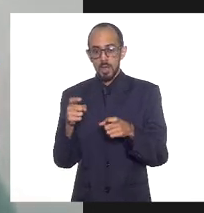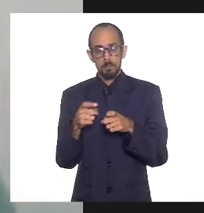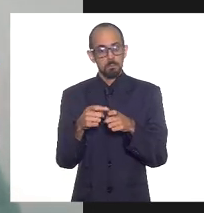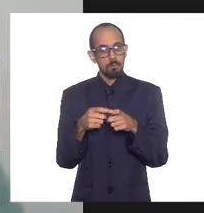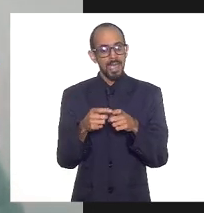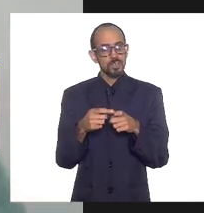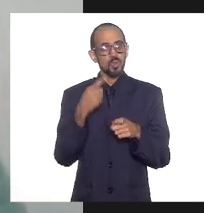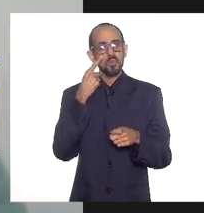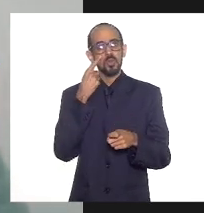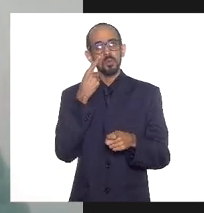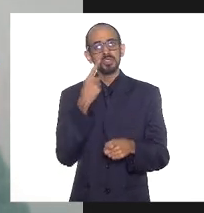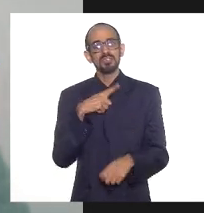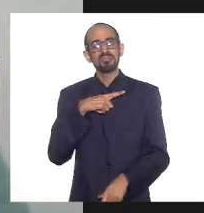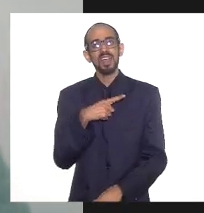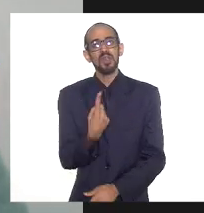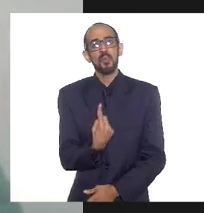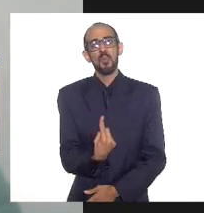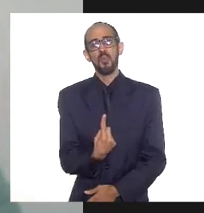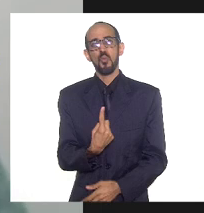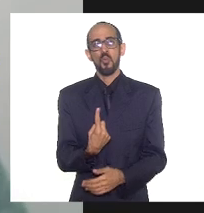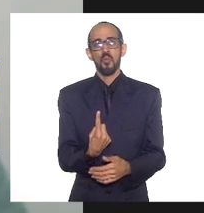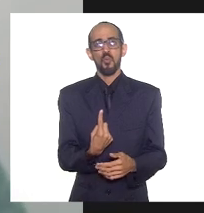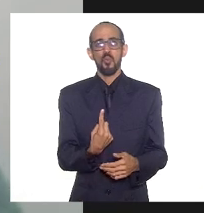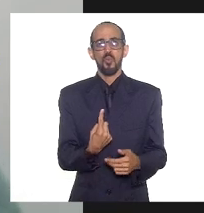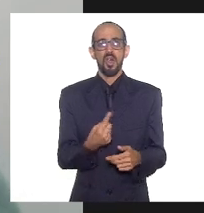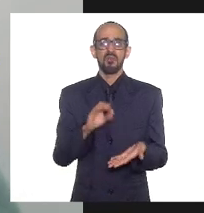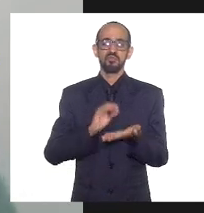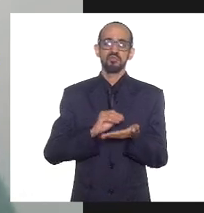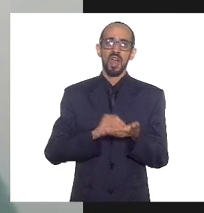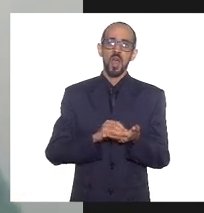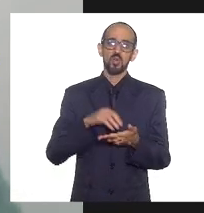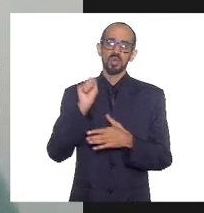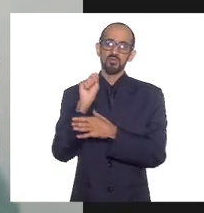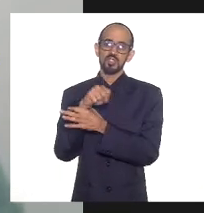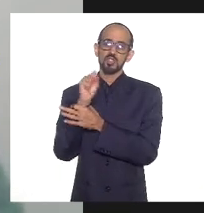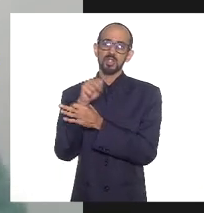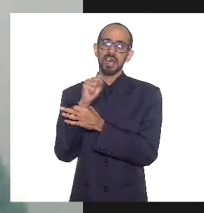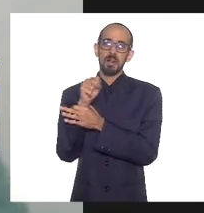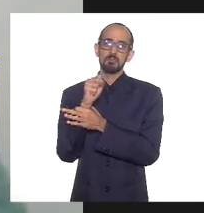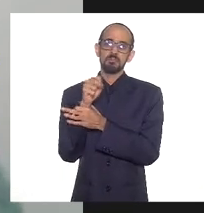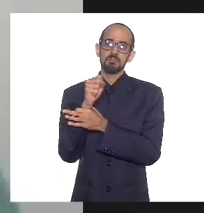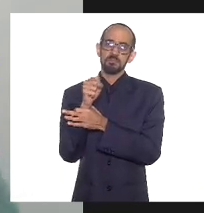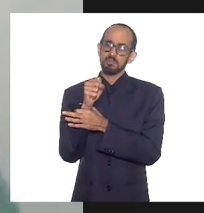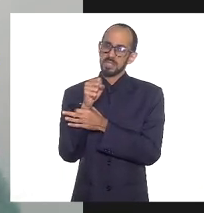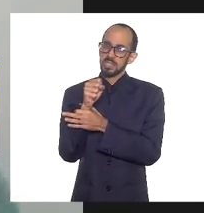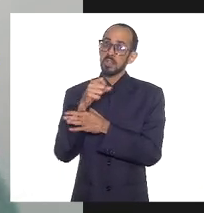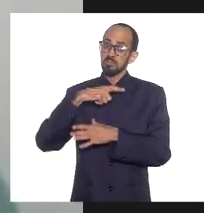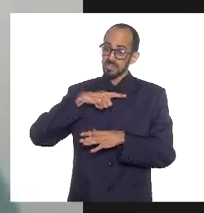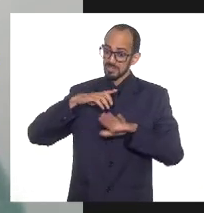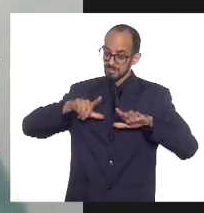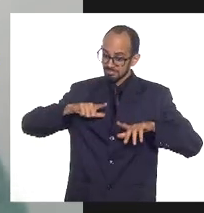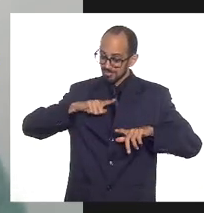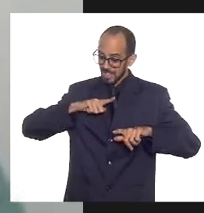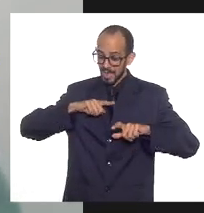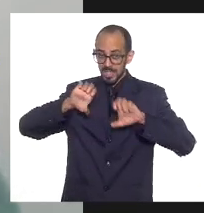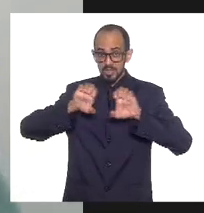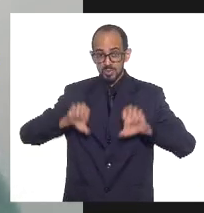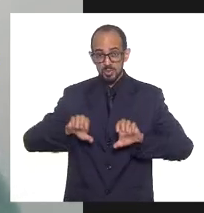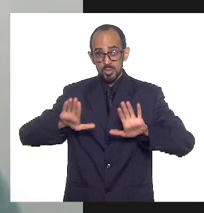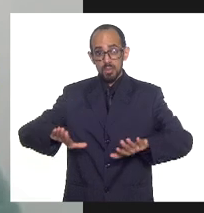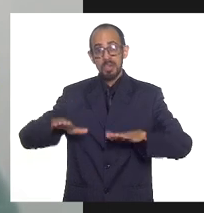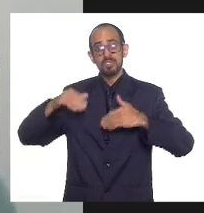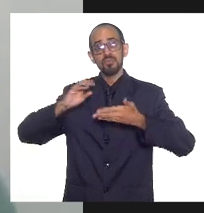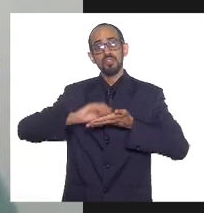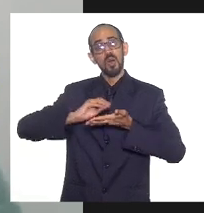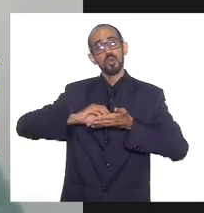oftalmologista, então tem uma carência de fisioterapeuta, um centro de fisioterapia de primeiro mundo, mas tem carência de